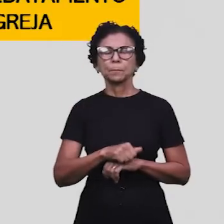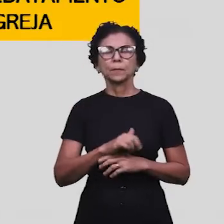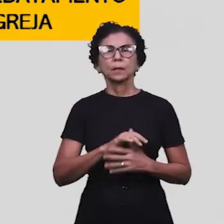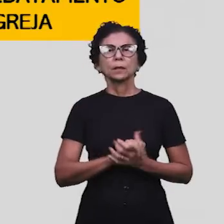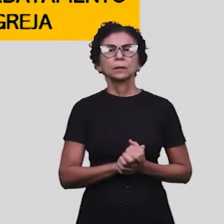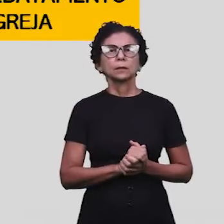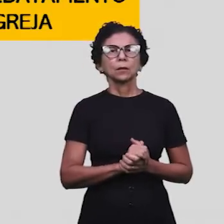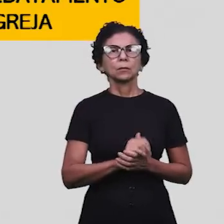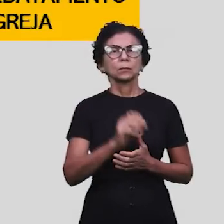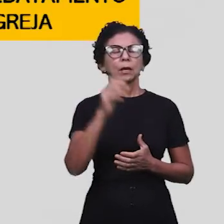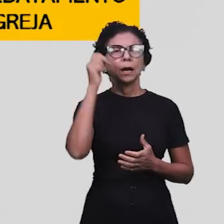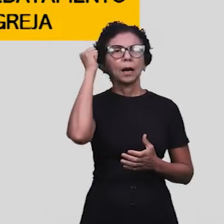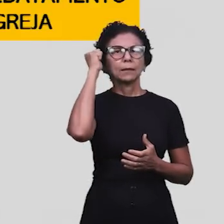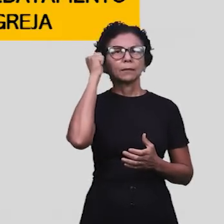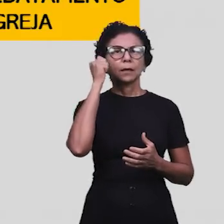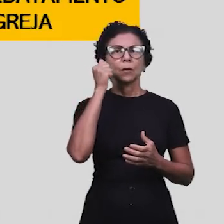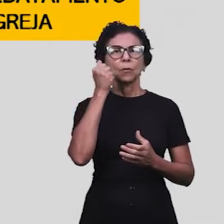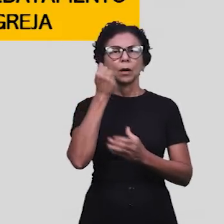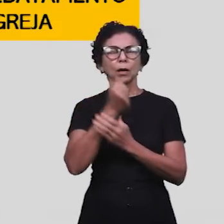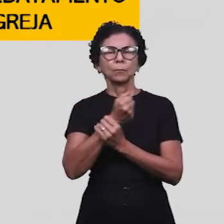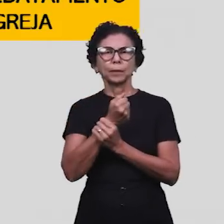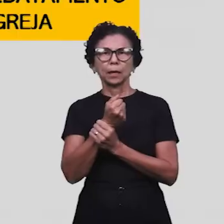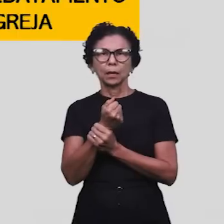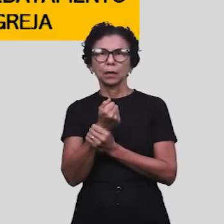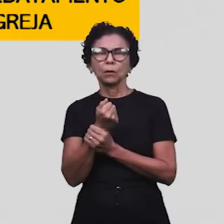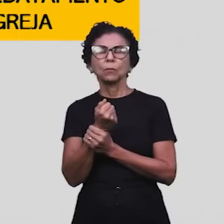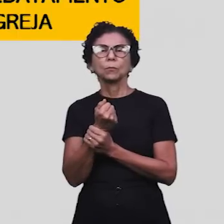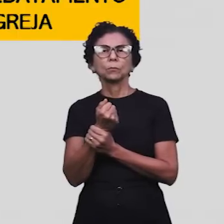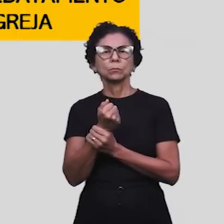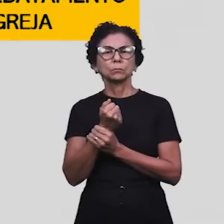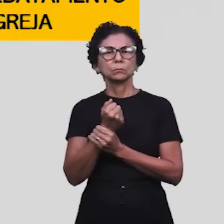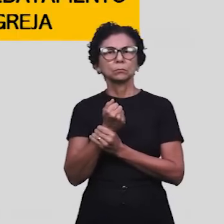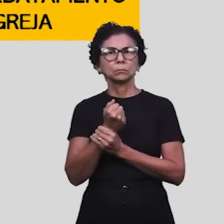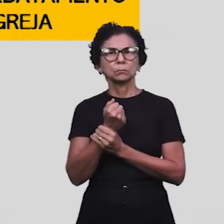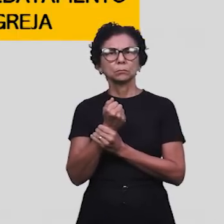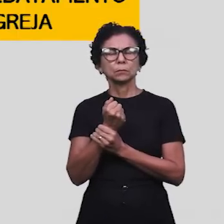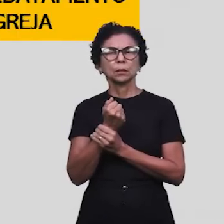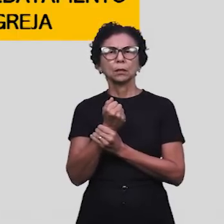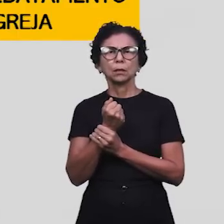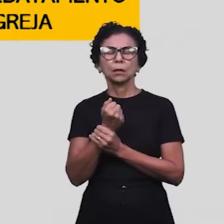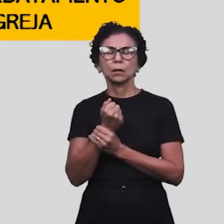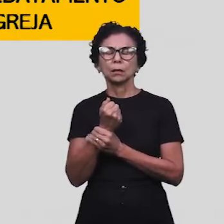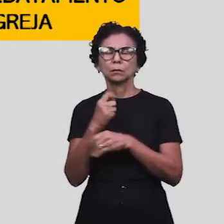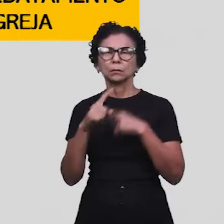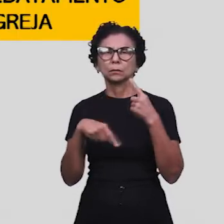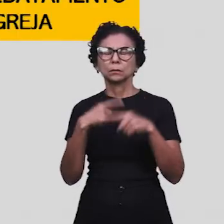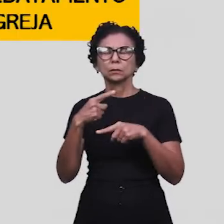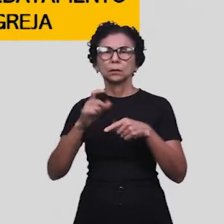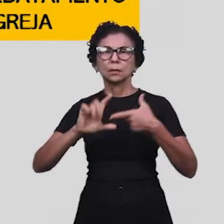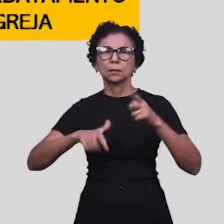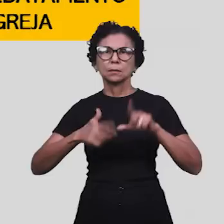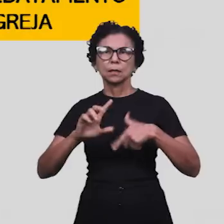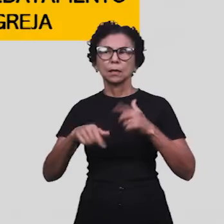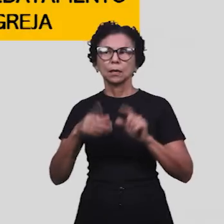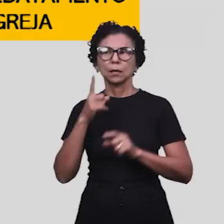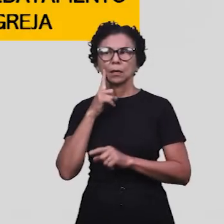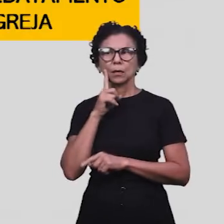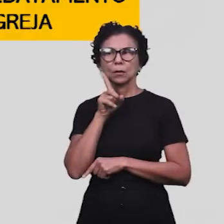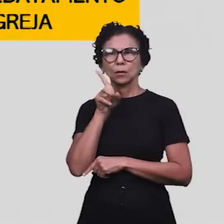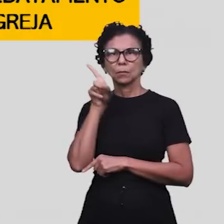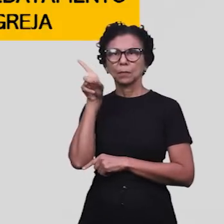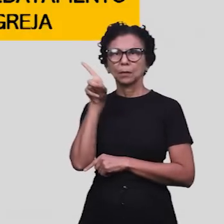as raízes de Israel. De Abraão a Jesus, Israel, observe no mapa, até uma seta apontando,